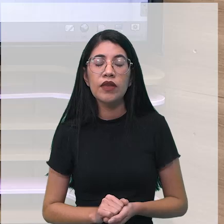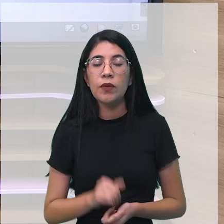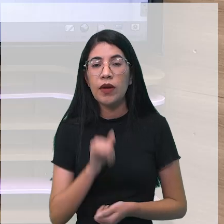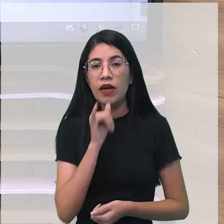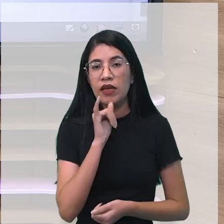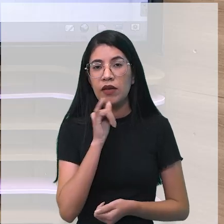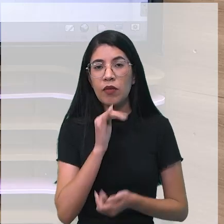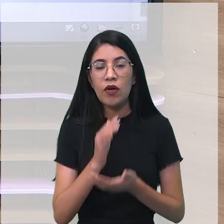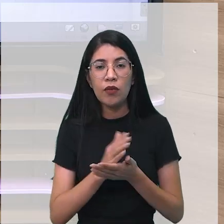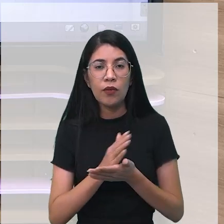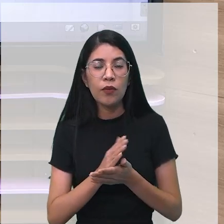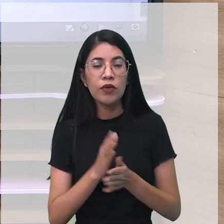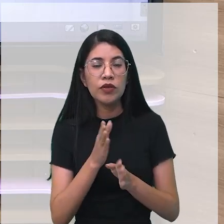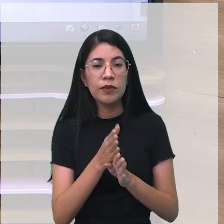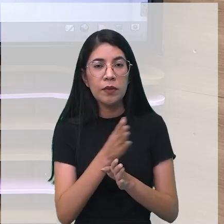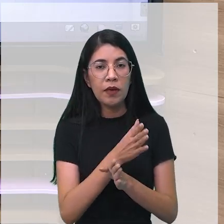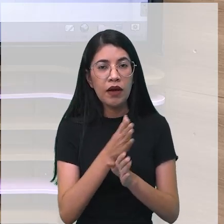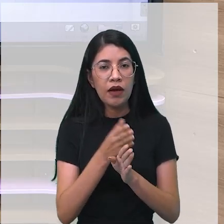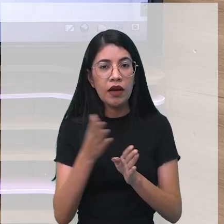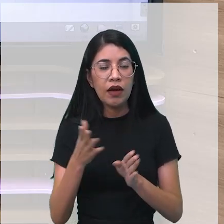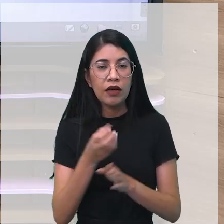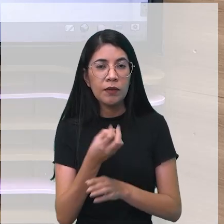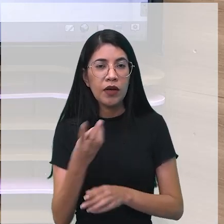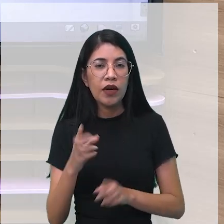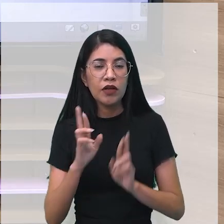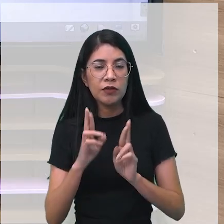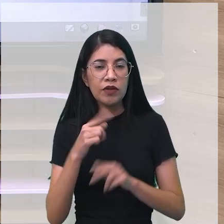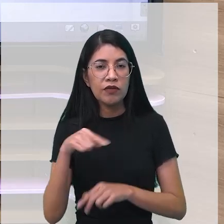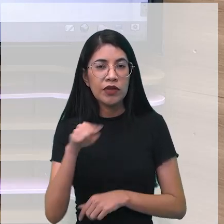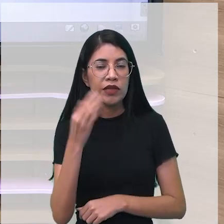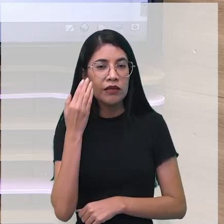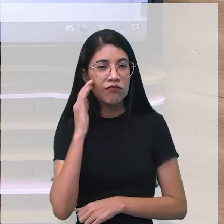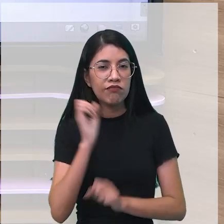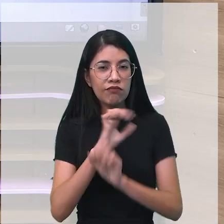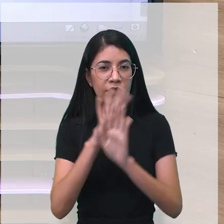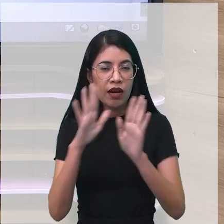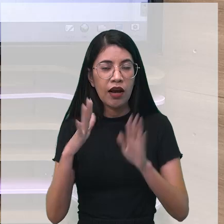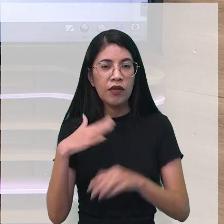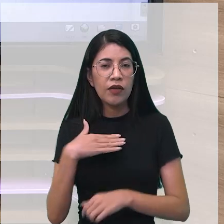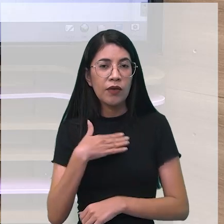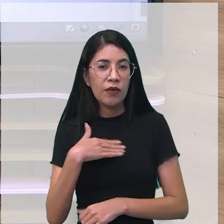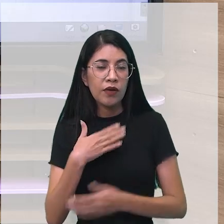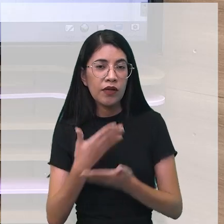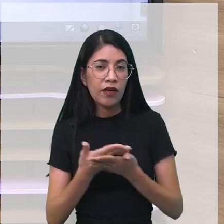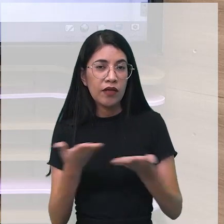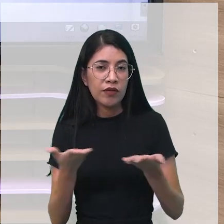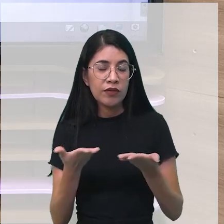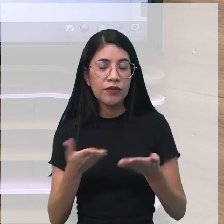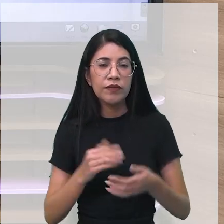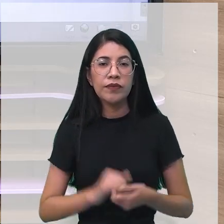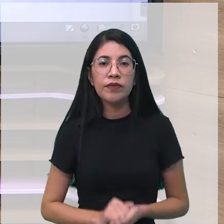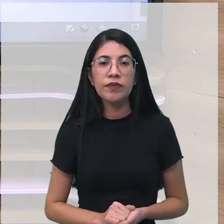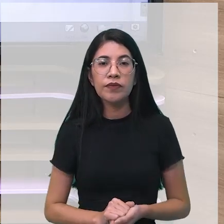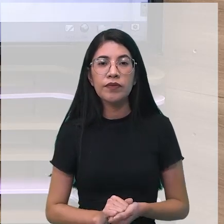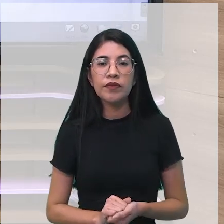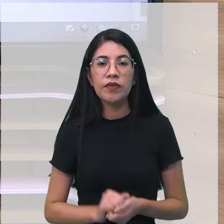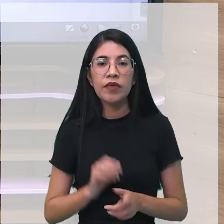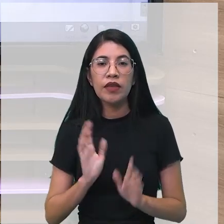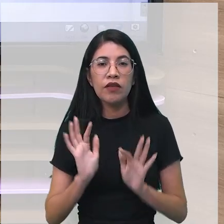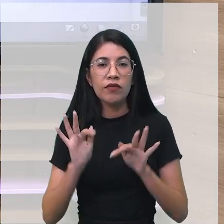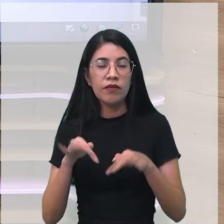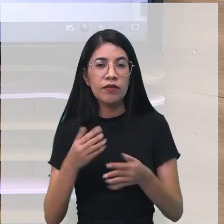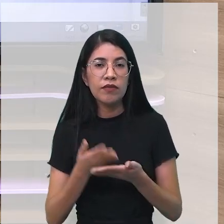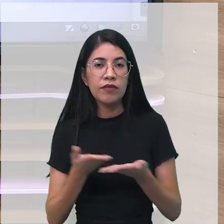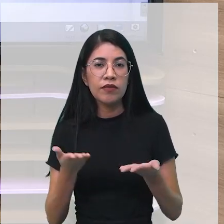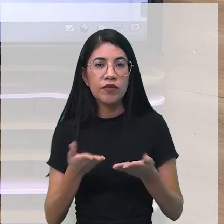exemplos de números inteiros espero que vocês tenham compreendido e gostado da nossa aula de hoje tá a gente